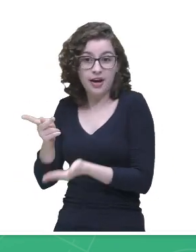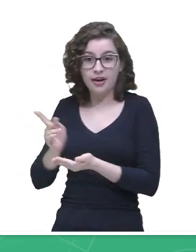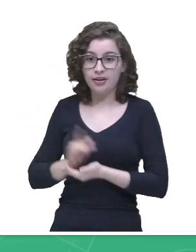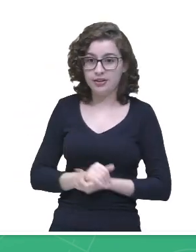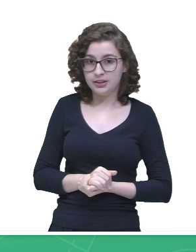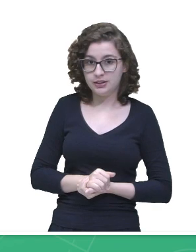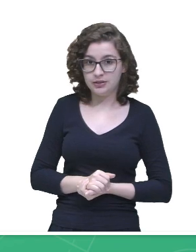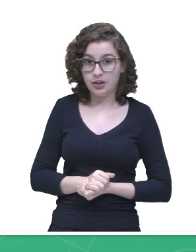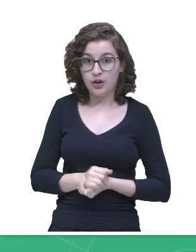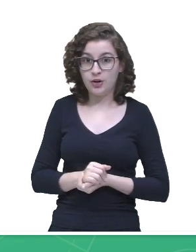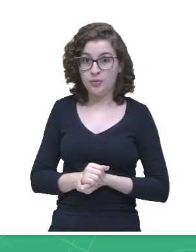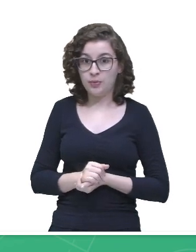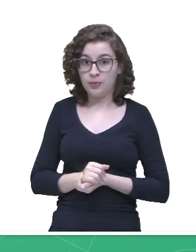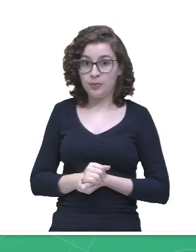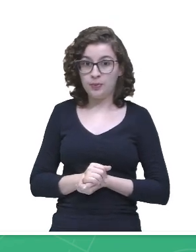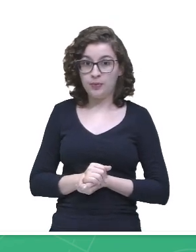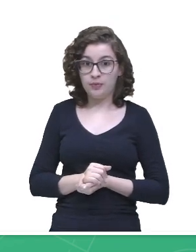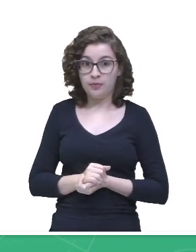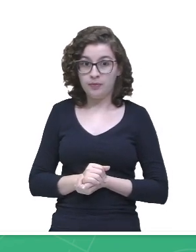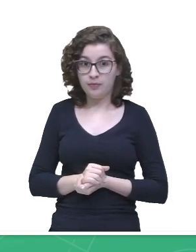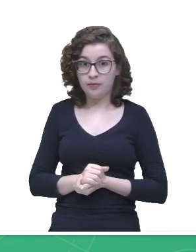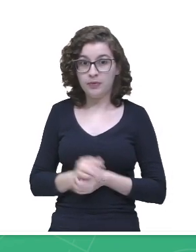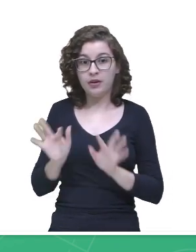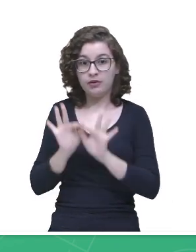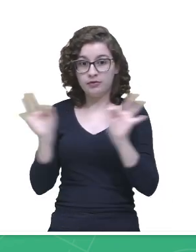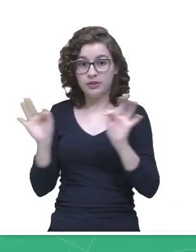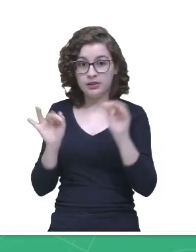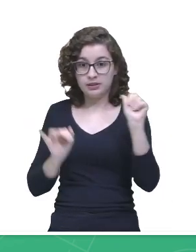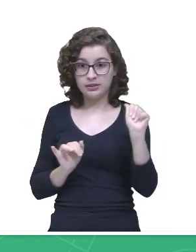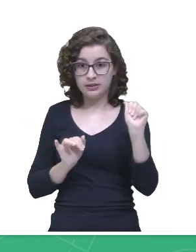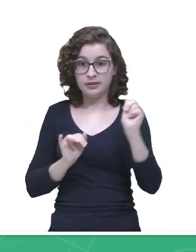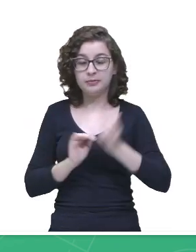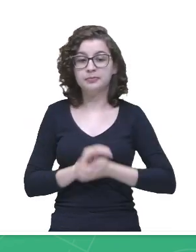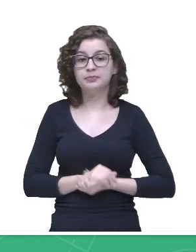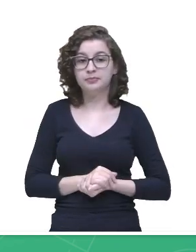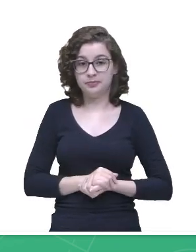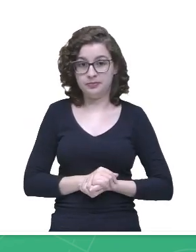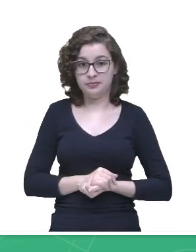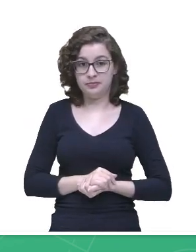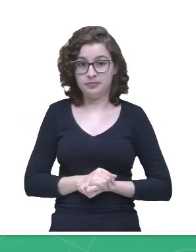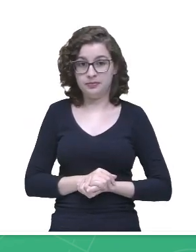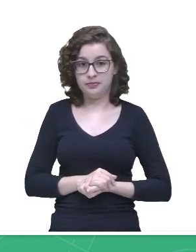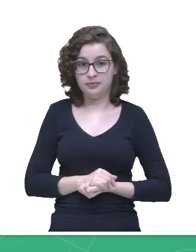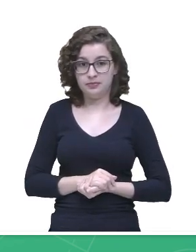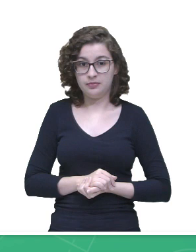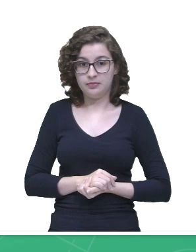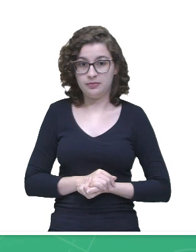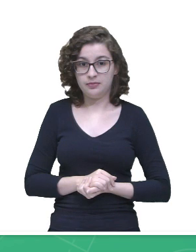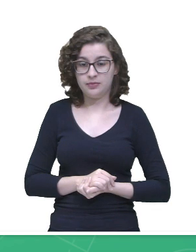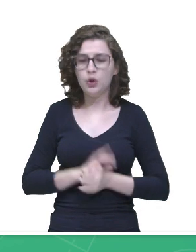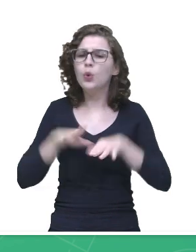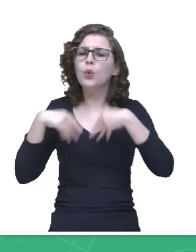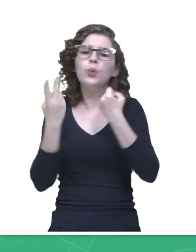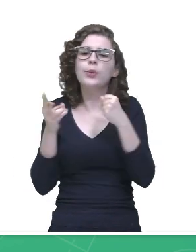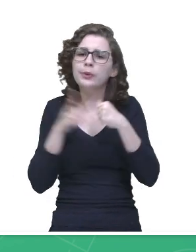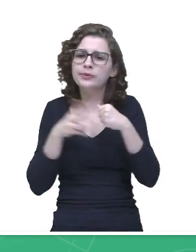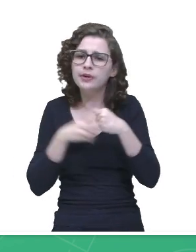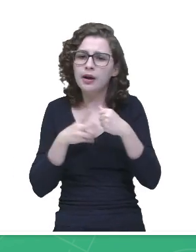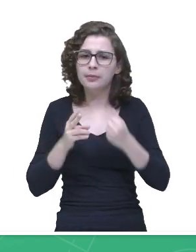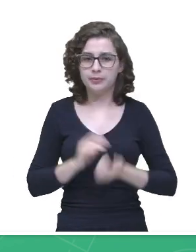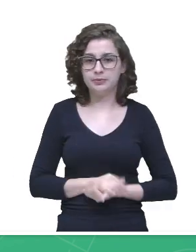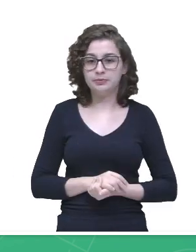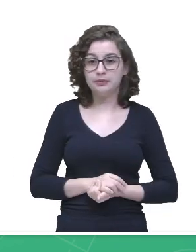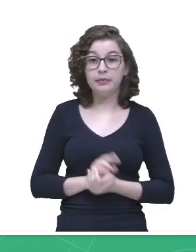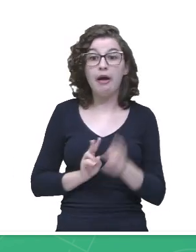diretamente para a primeira frase, a letra A. Vamos lá? A letra A nós temos aqui. Qual é o verbo da letra A? É o